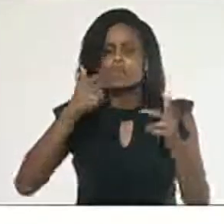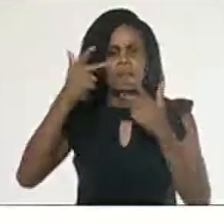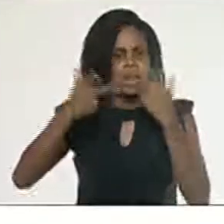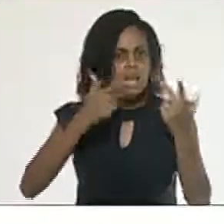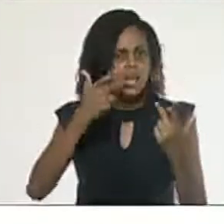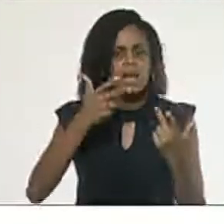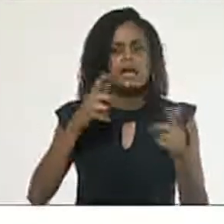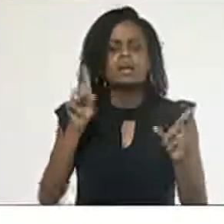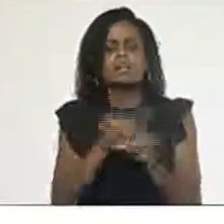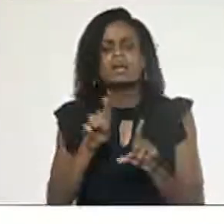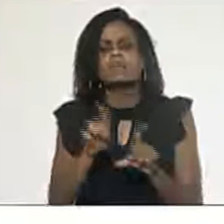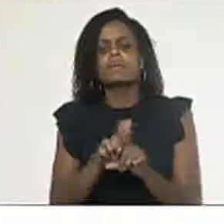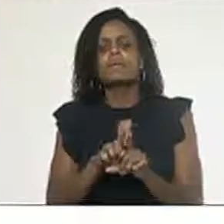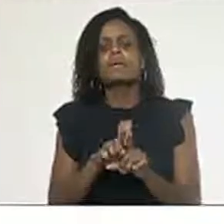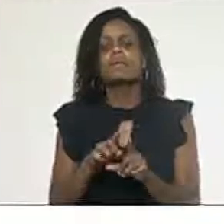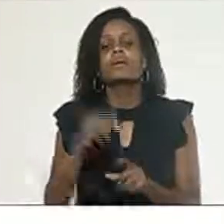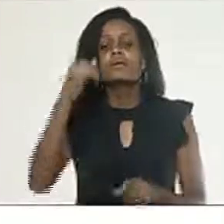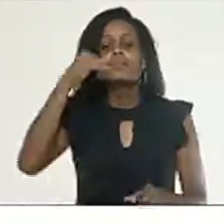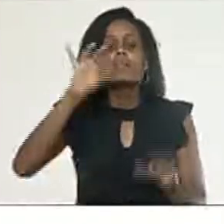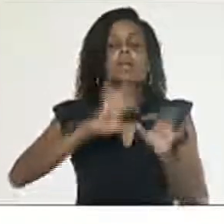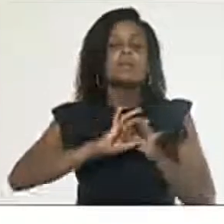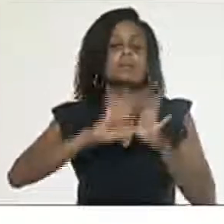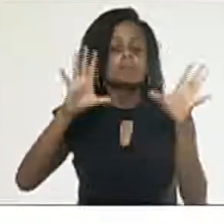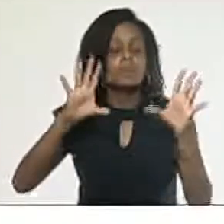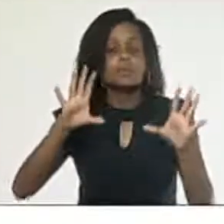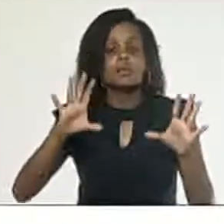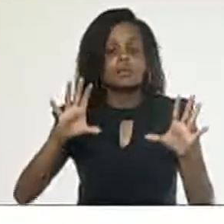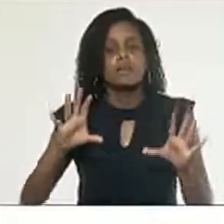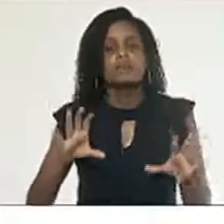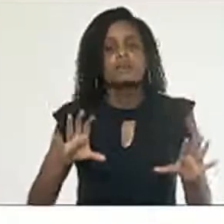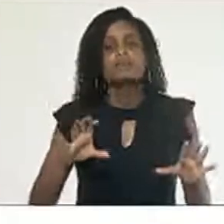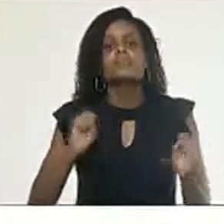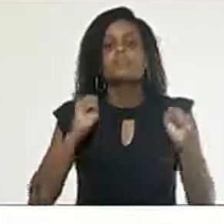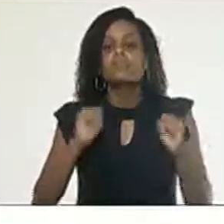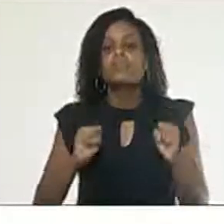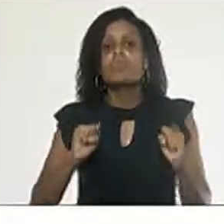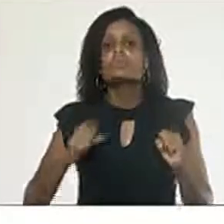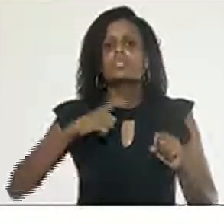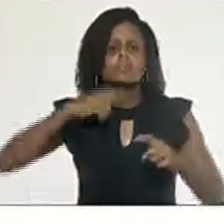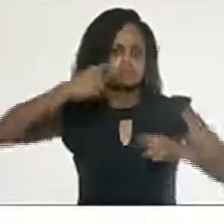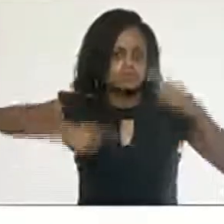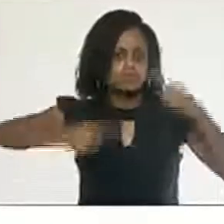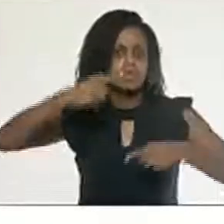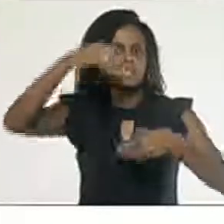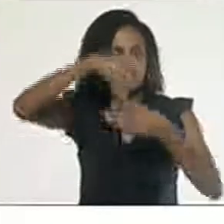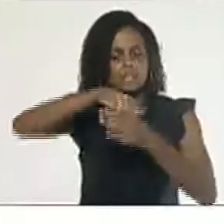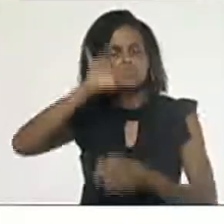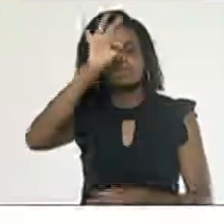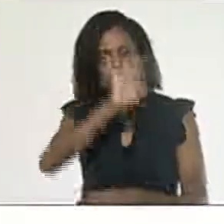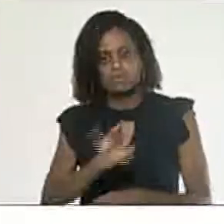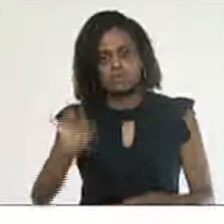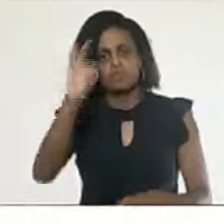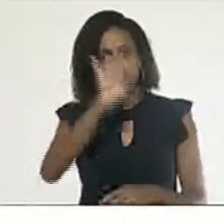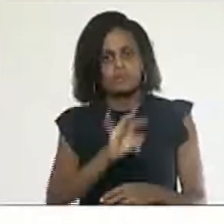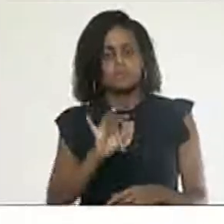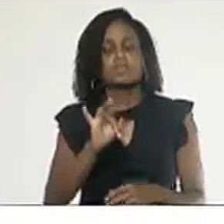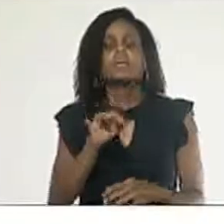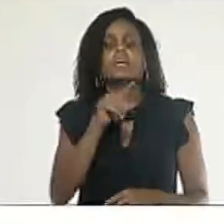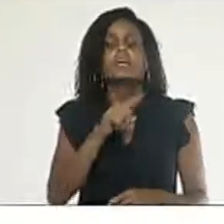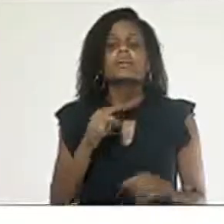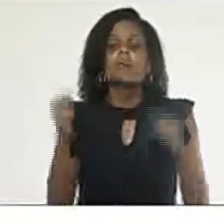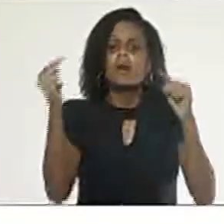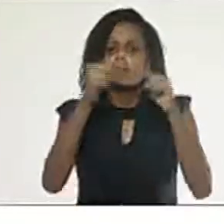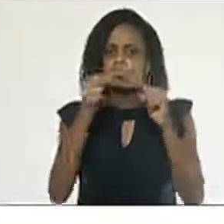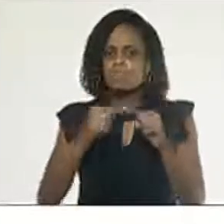expressão, mas a liberdade para que se possa, sim, fazer debates dentro da universidade que dizem